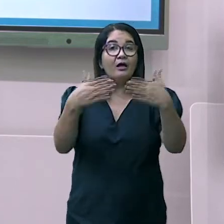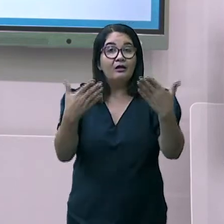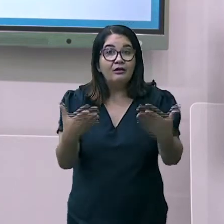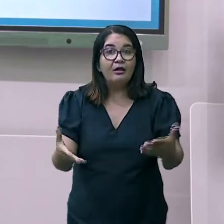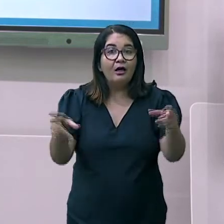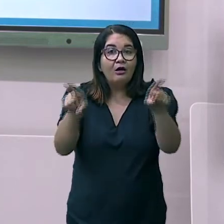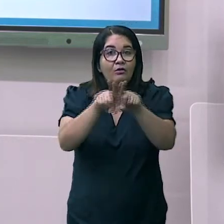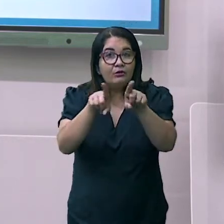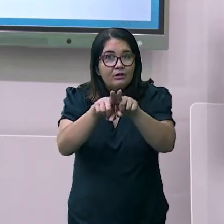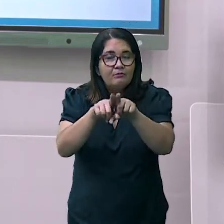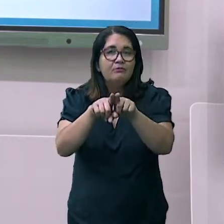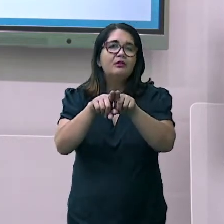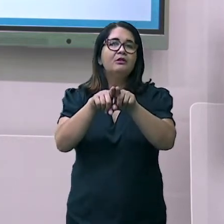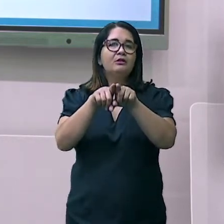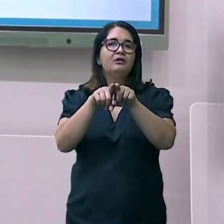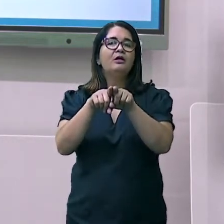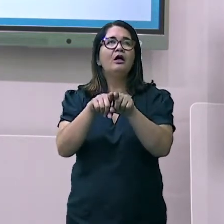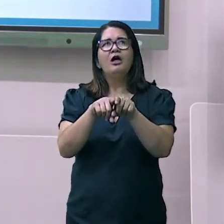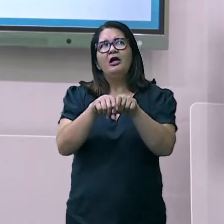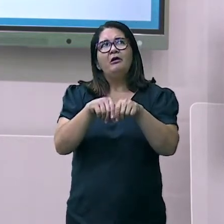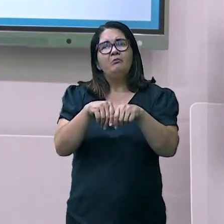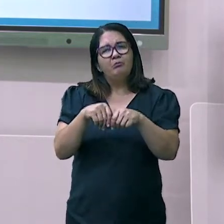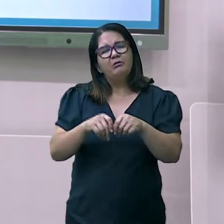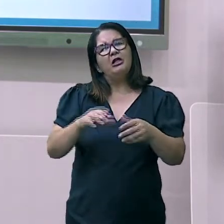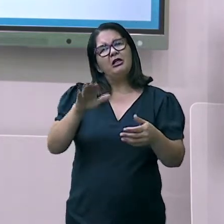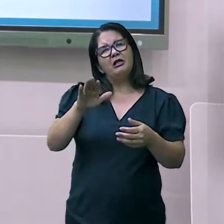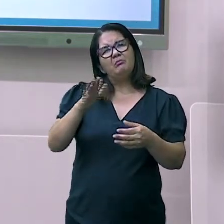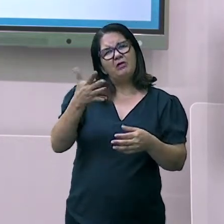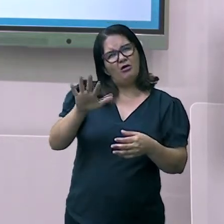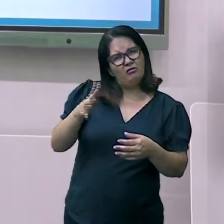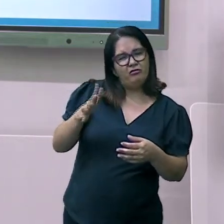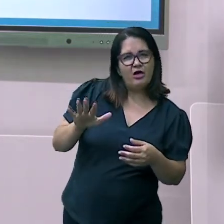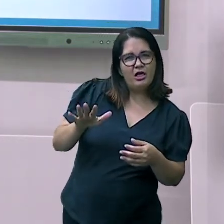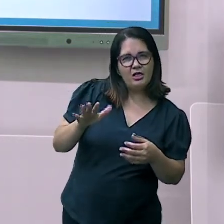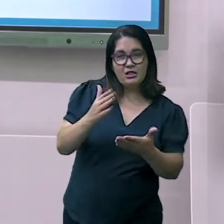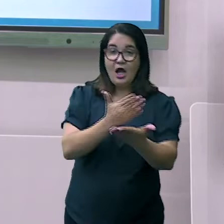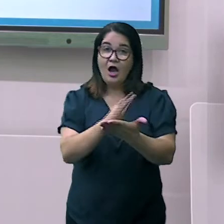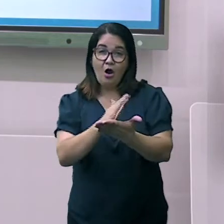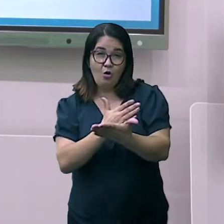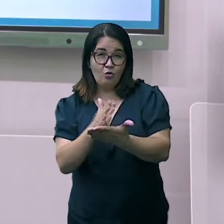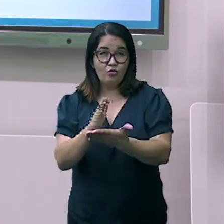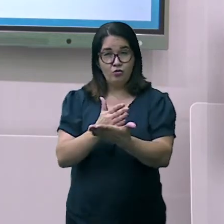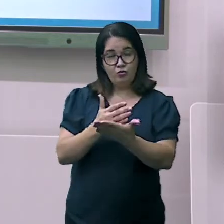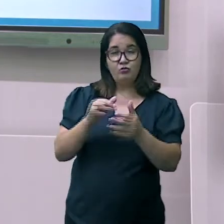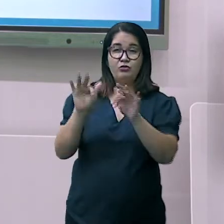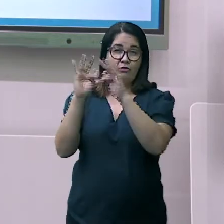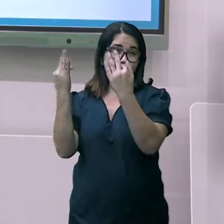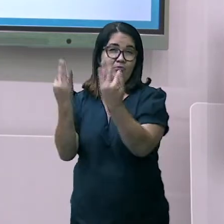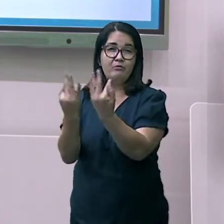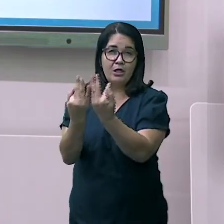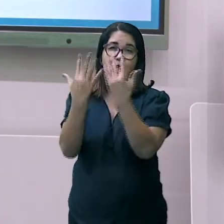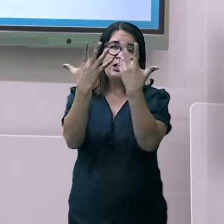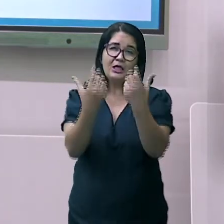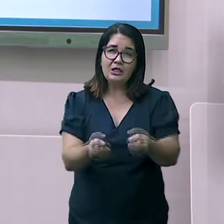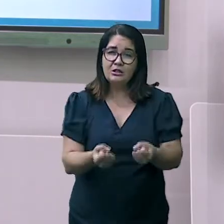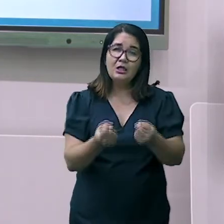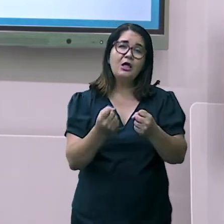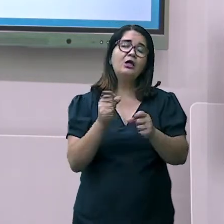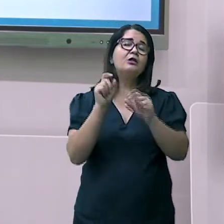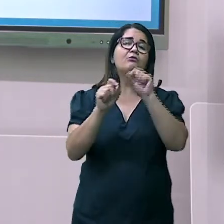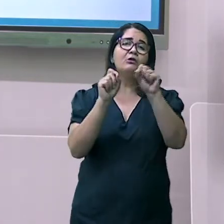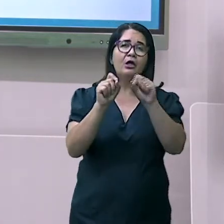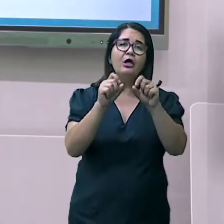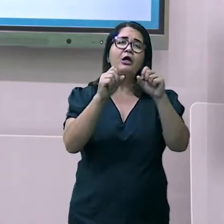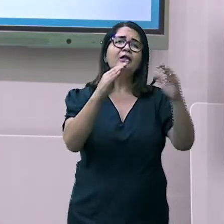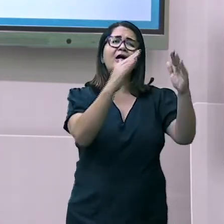pai, né, e a mãe escolhe ter a criança, escolhe que a criança venha ao mundo da forma mais natural